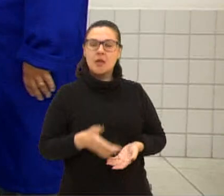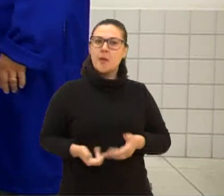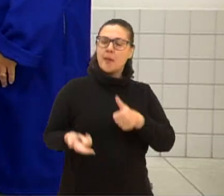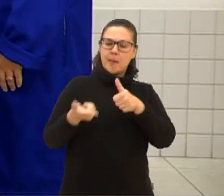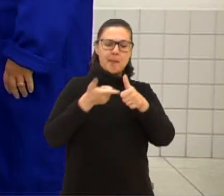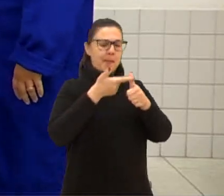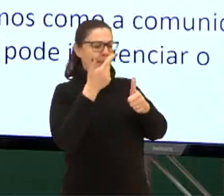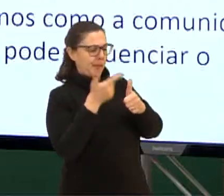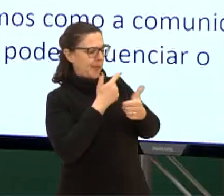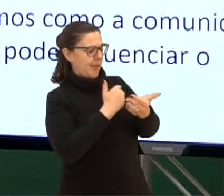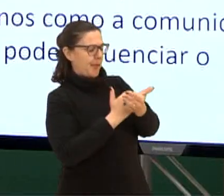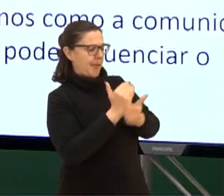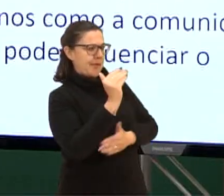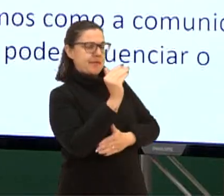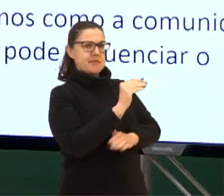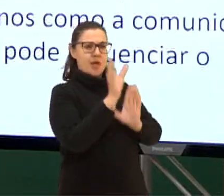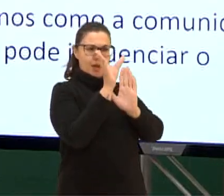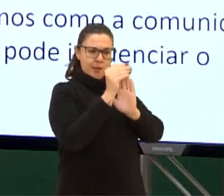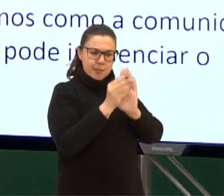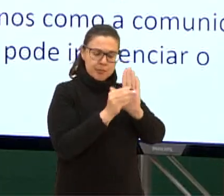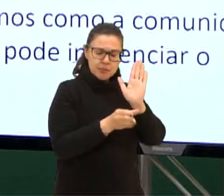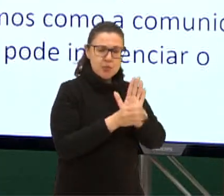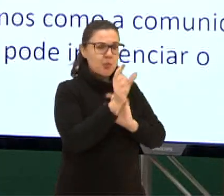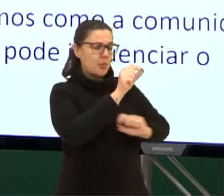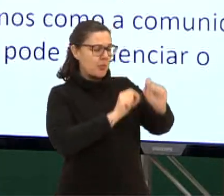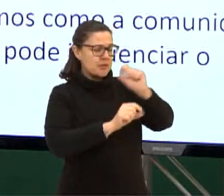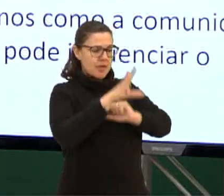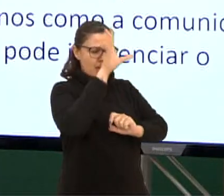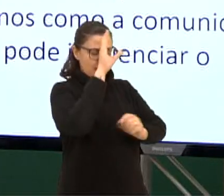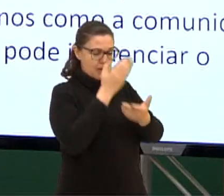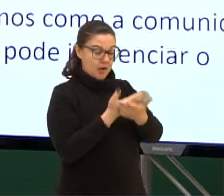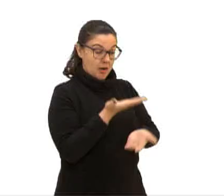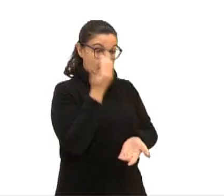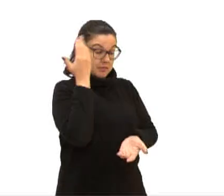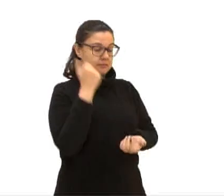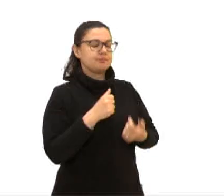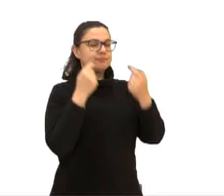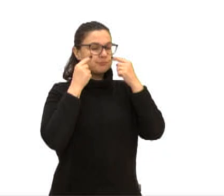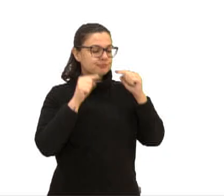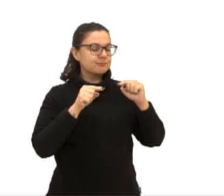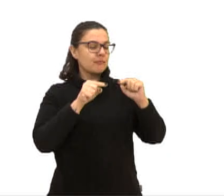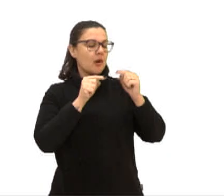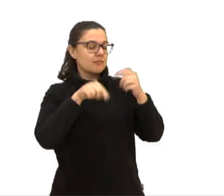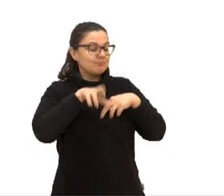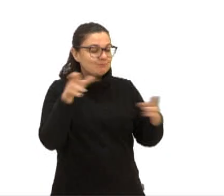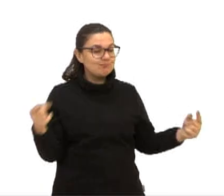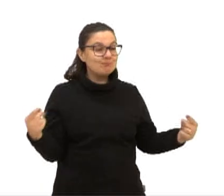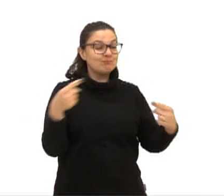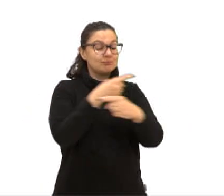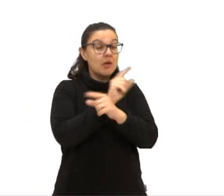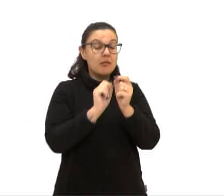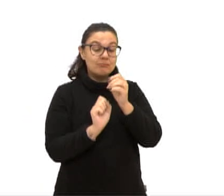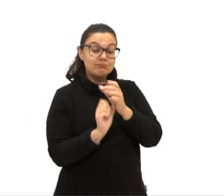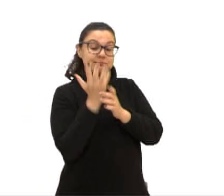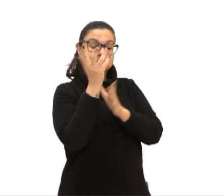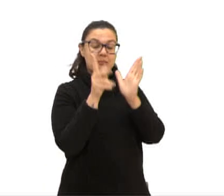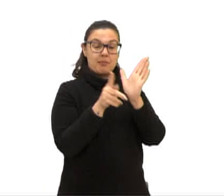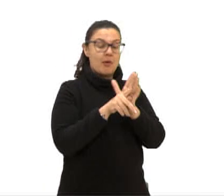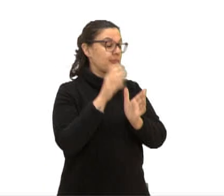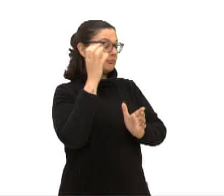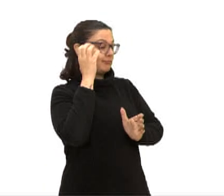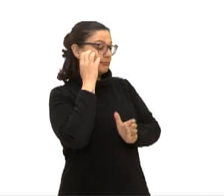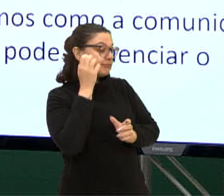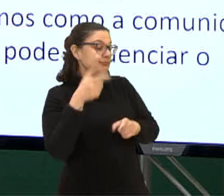antes de iniciar o nosso conteúdo, vamos ver o que a gente aprendeu na aula passada? Olha, percebemos divergências sobre a invenção do rádio.